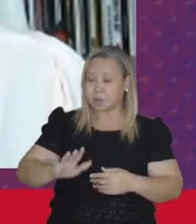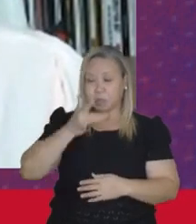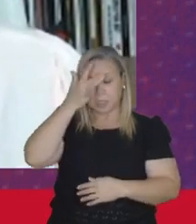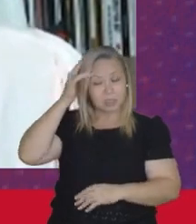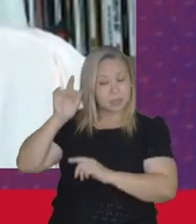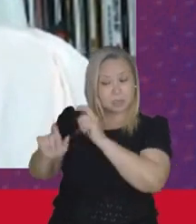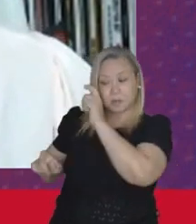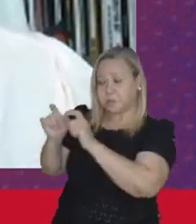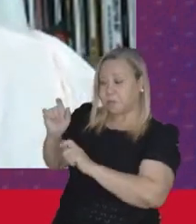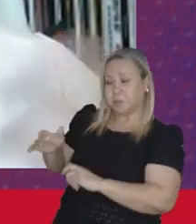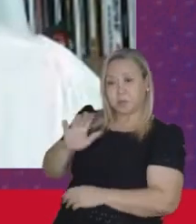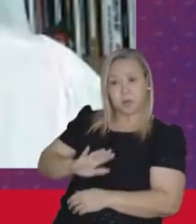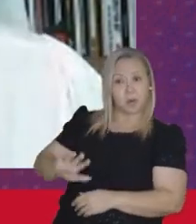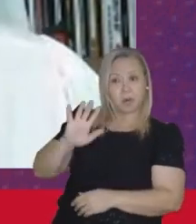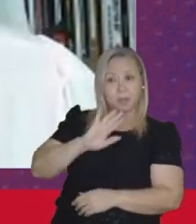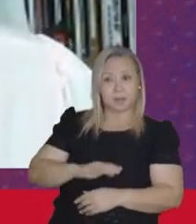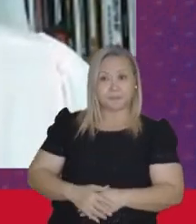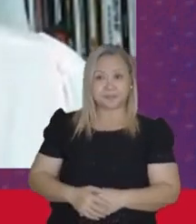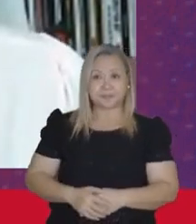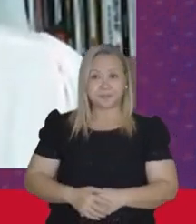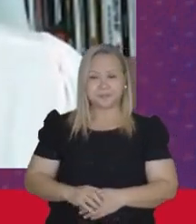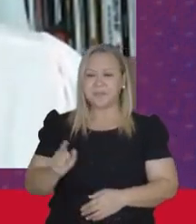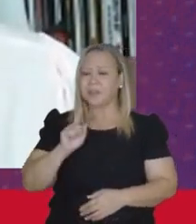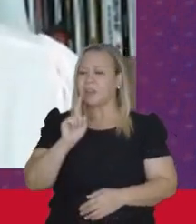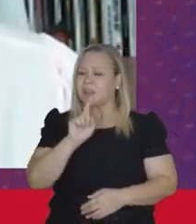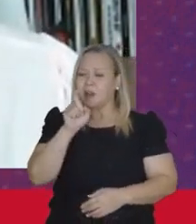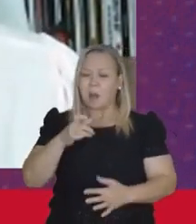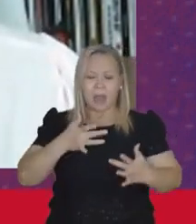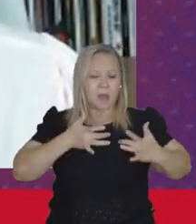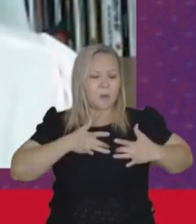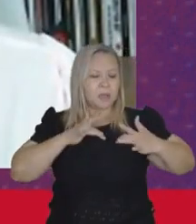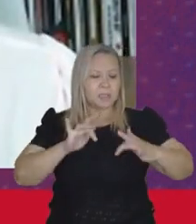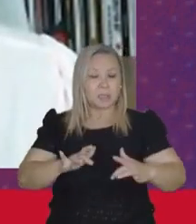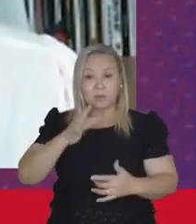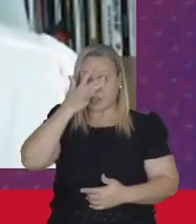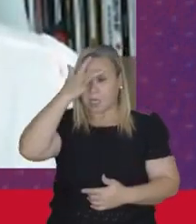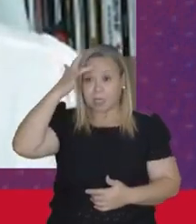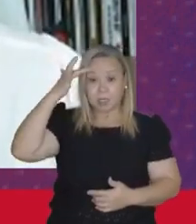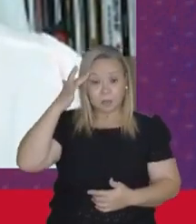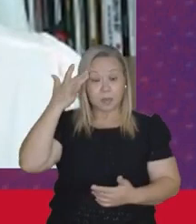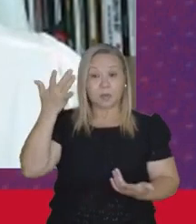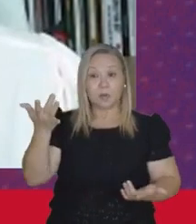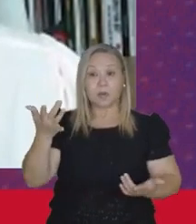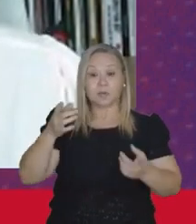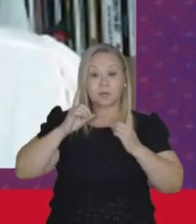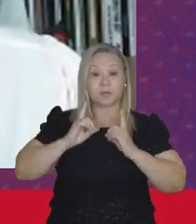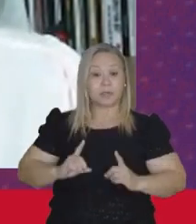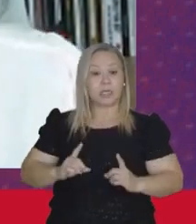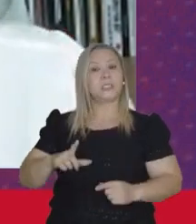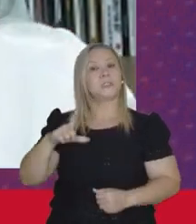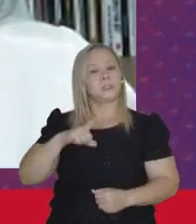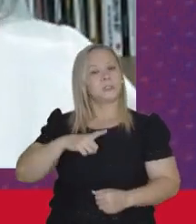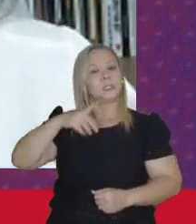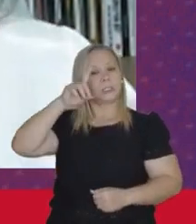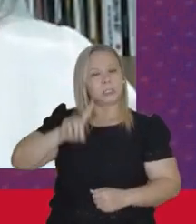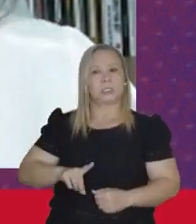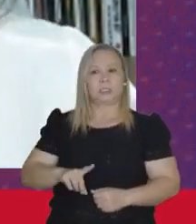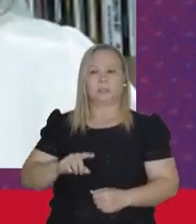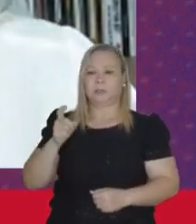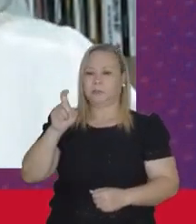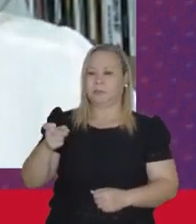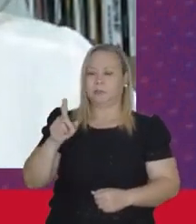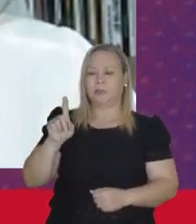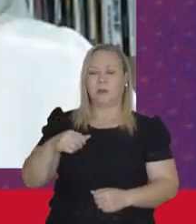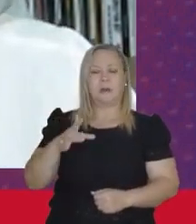pessoas. Também não é compaixão, porque as pessoas com deficiência são sujeitos de direito e não objetos de caridade. Então,